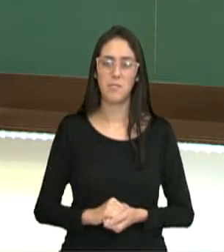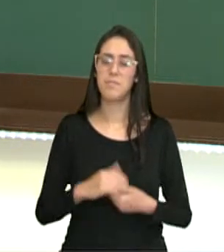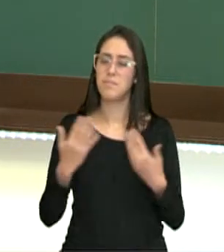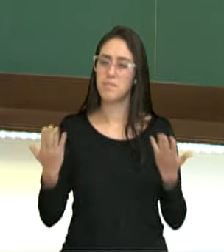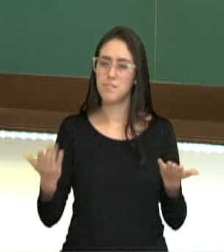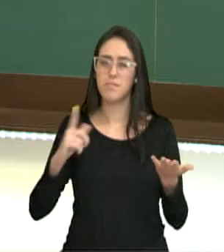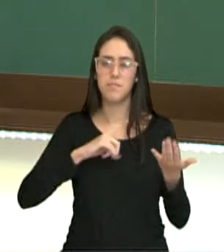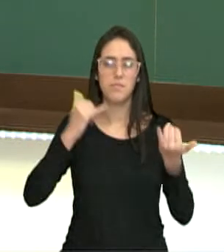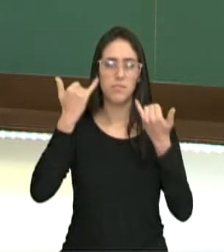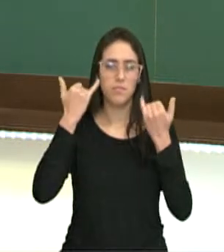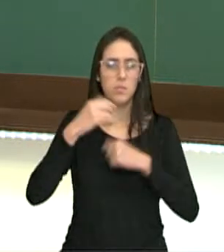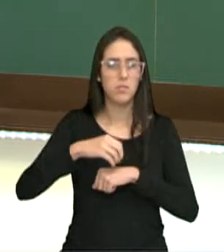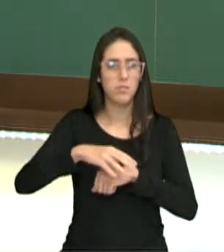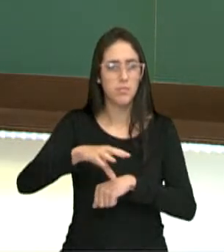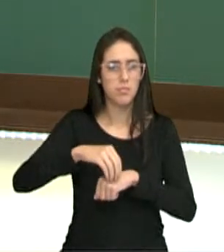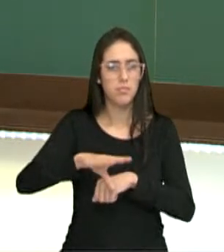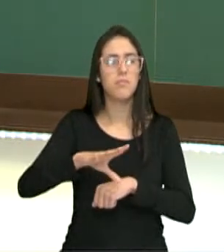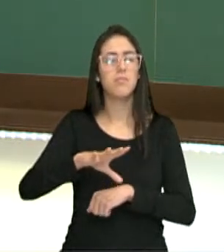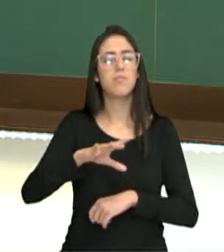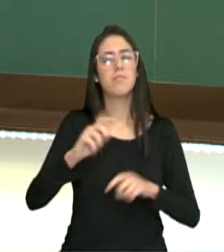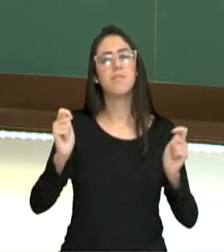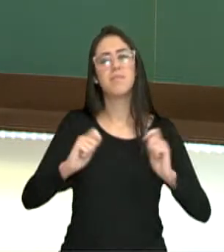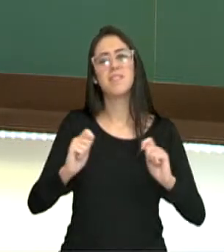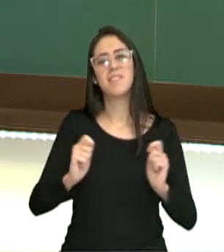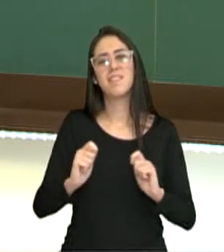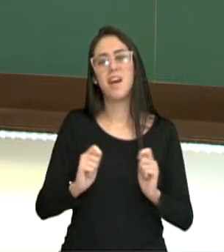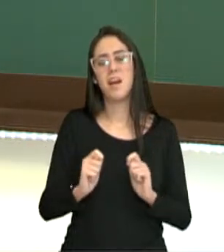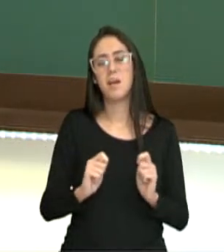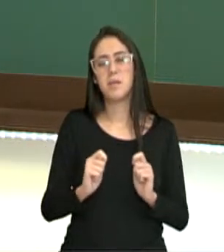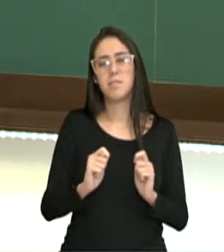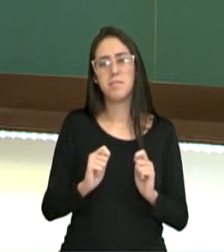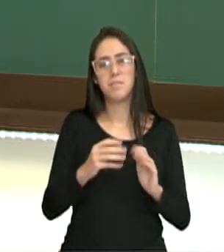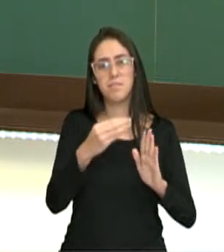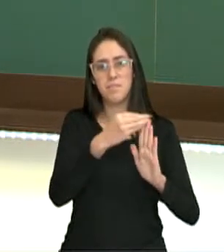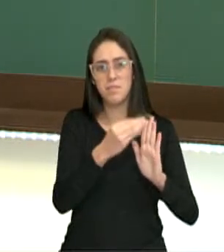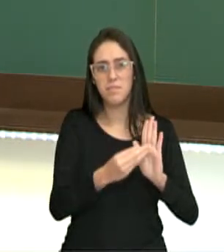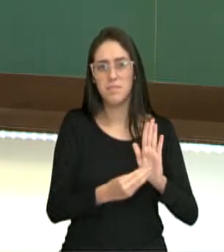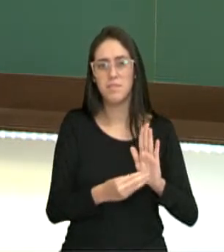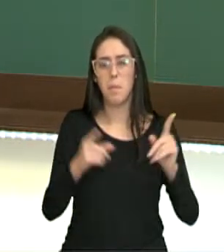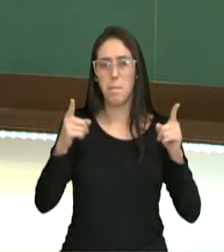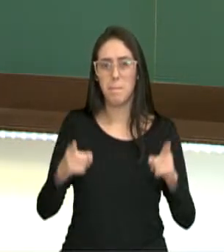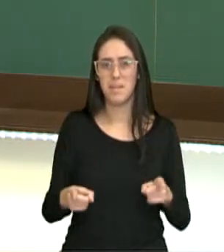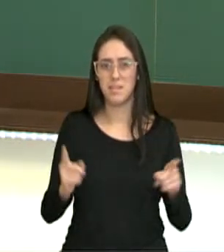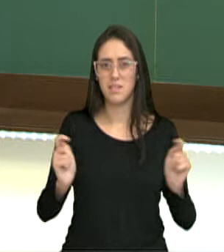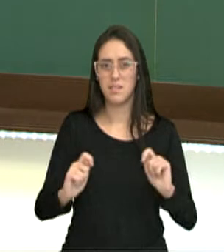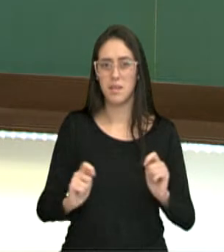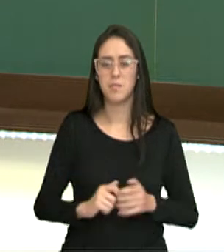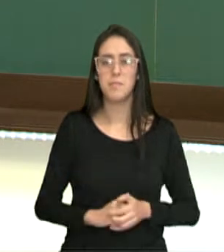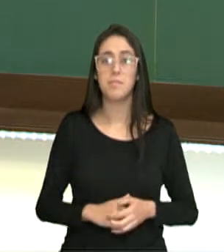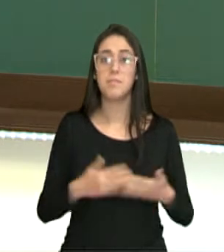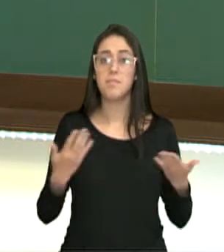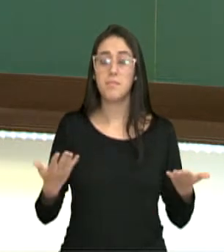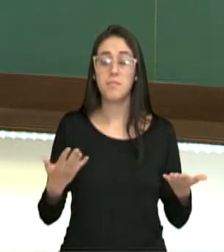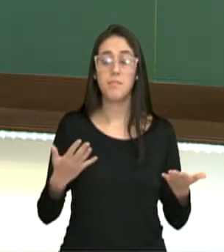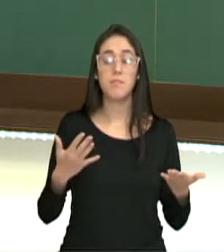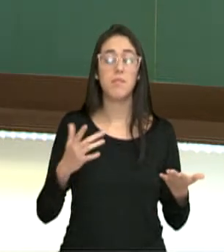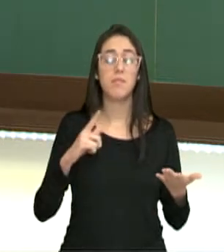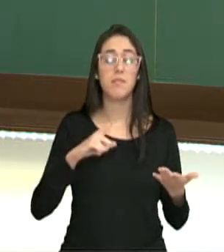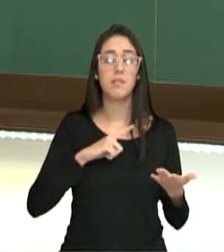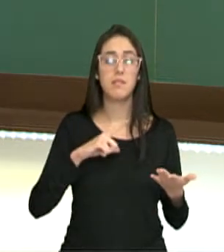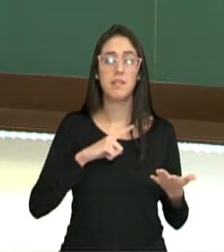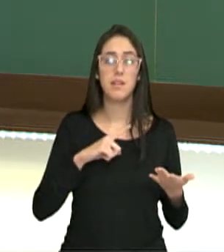dessas informações, eu consigo, então, montar a minha matriz. Então, aonde eu tenho